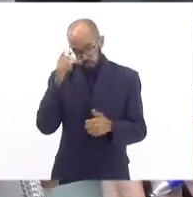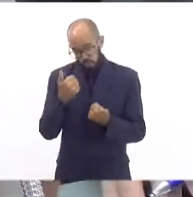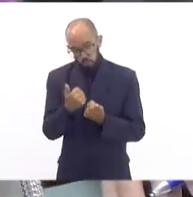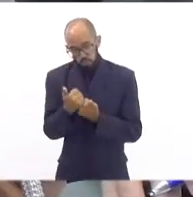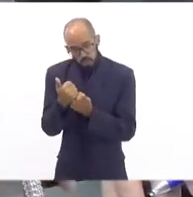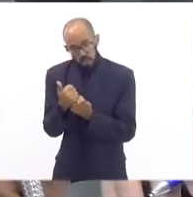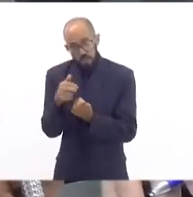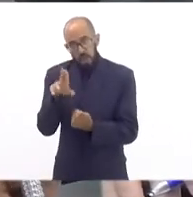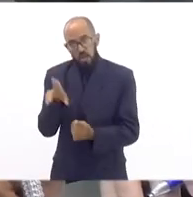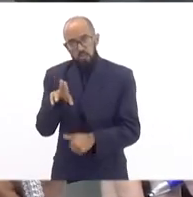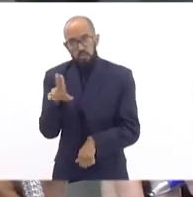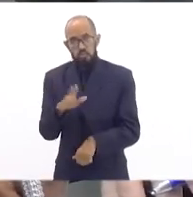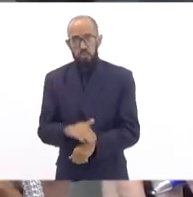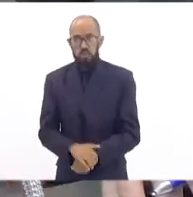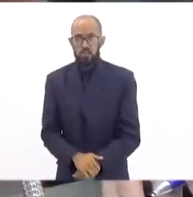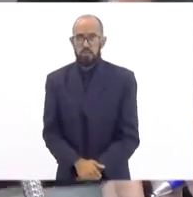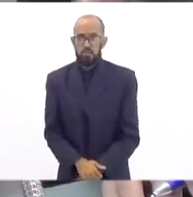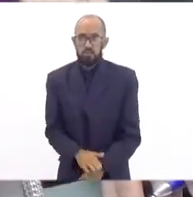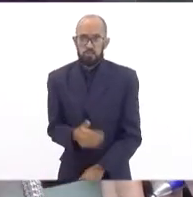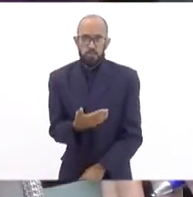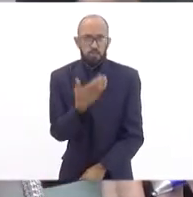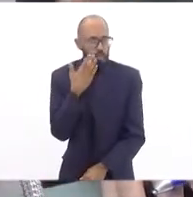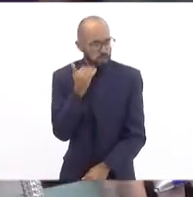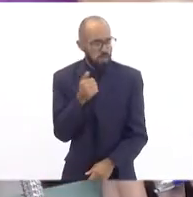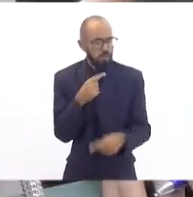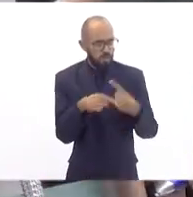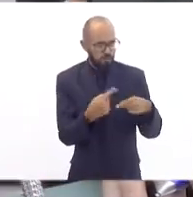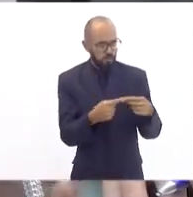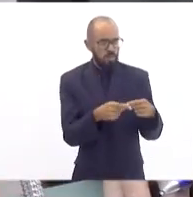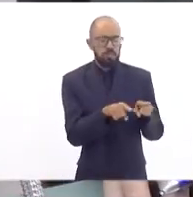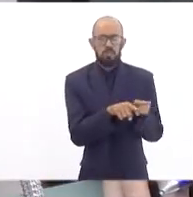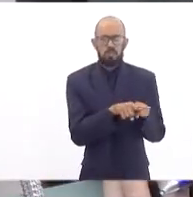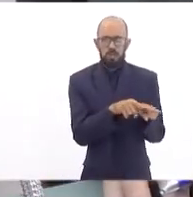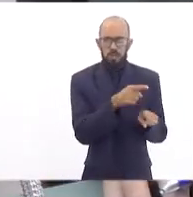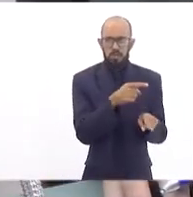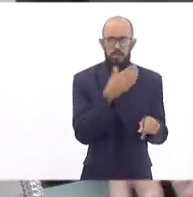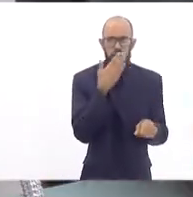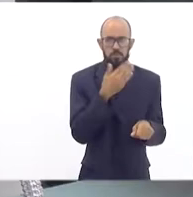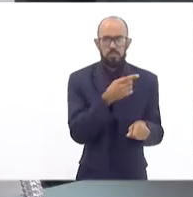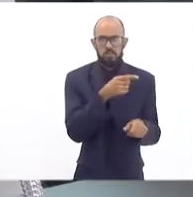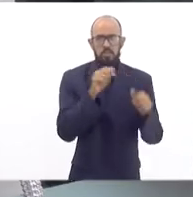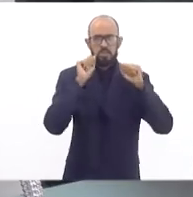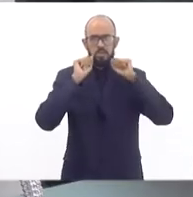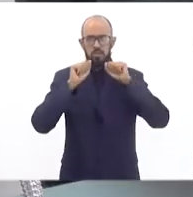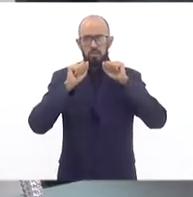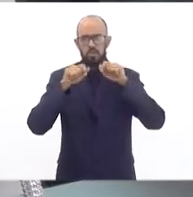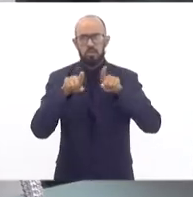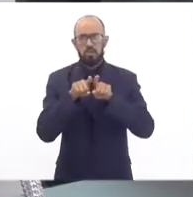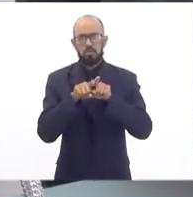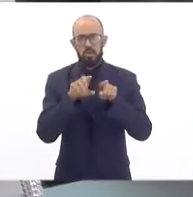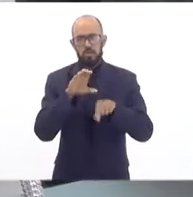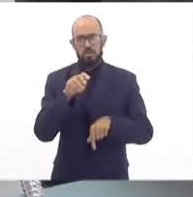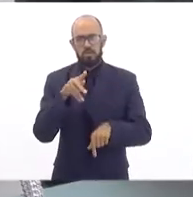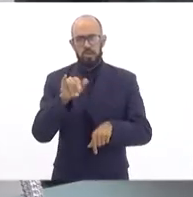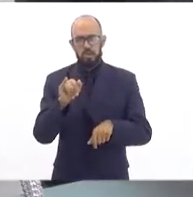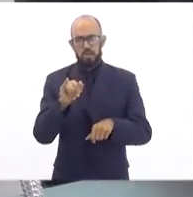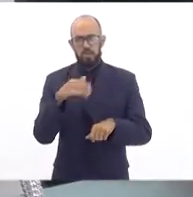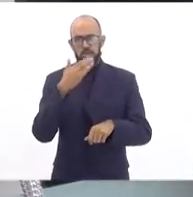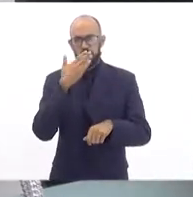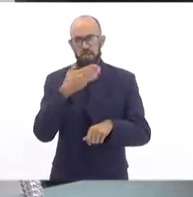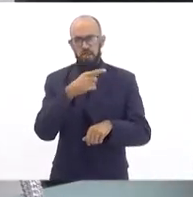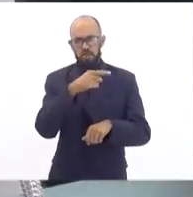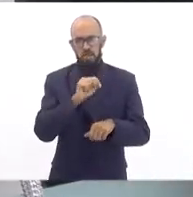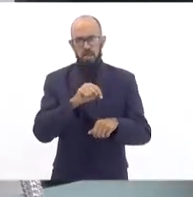o usuário, a tarifa. Então, eu queria saber depois, vou solicitar, pedir assessoria aqui da CPI, que solicite